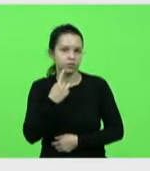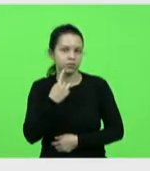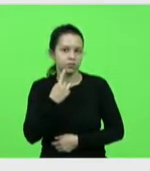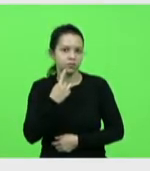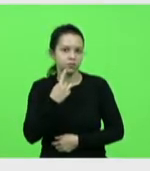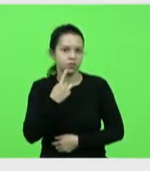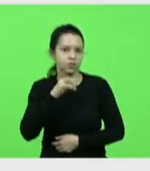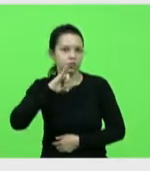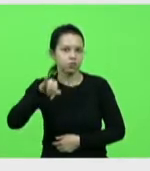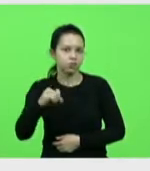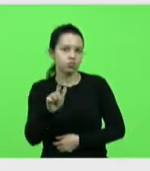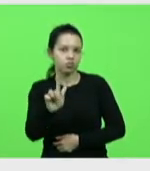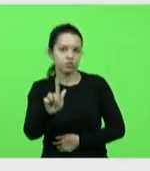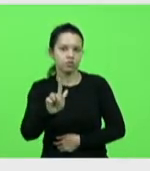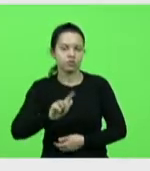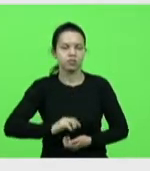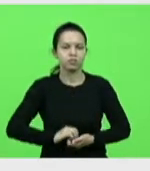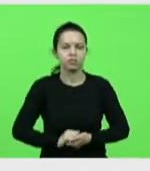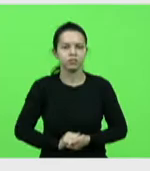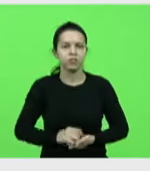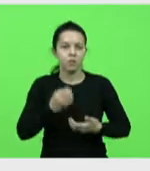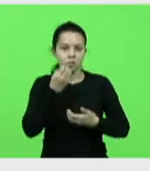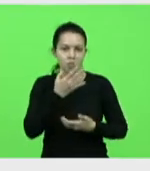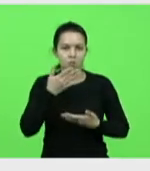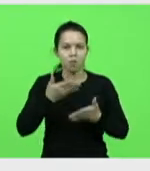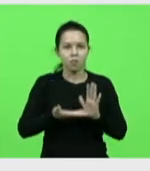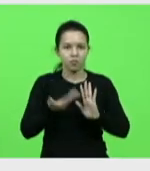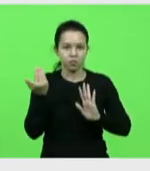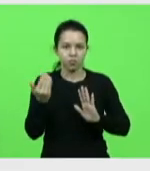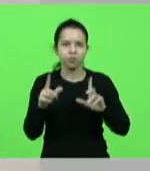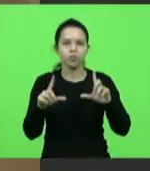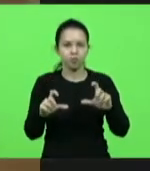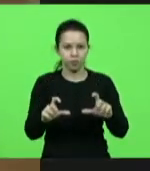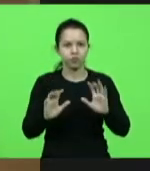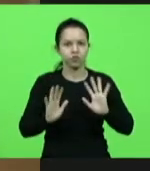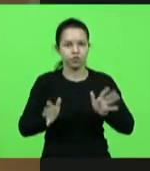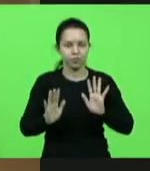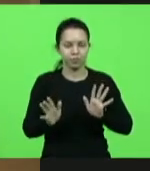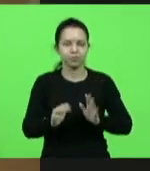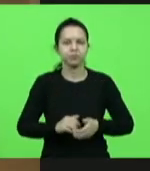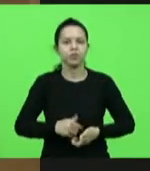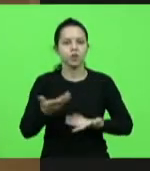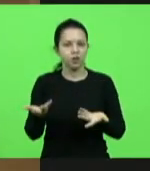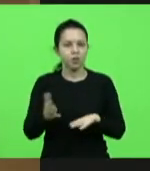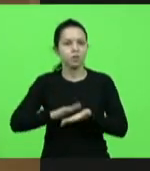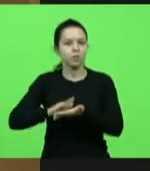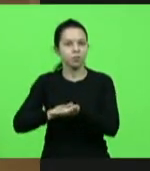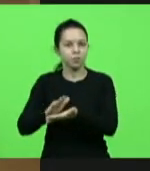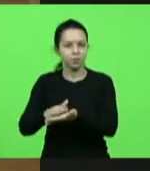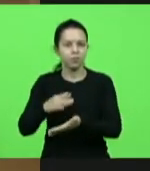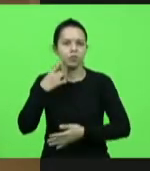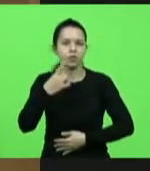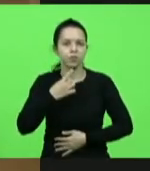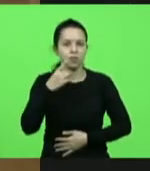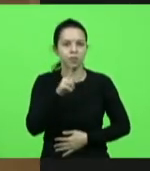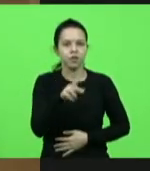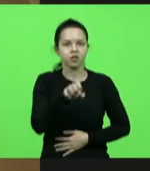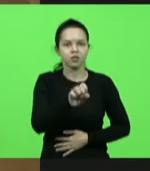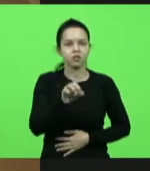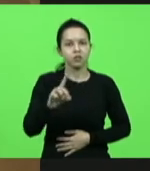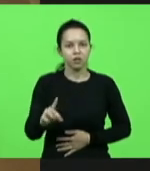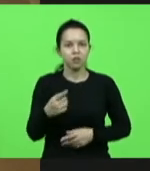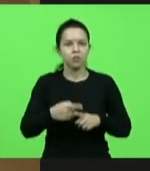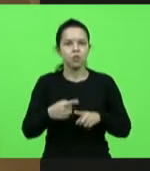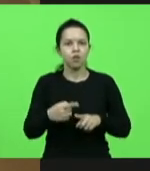Júlio Garcia. Tá bom, obrigado, pode tirar a imagem. Queria saudar os deputados do PSD, porque essa imagem